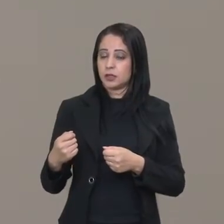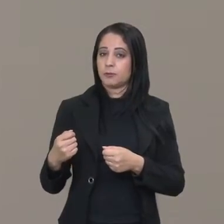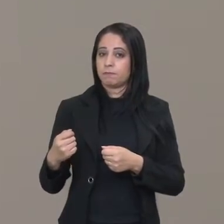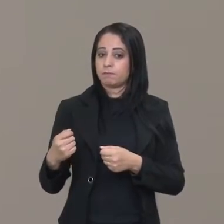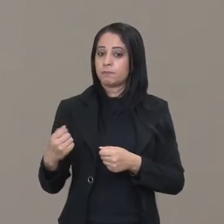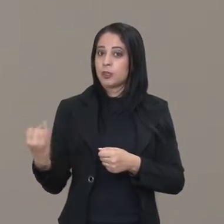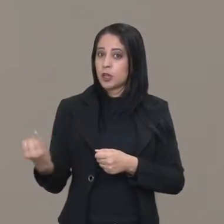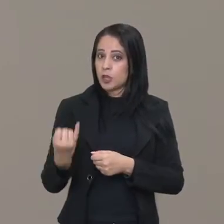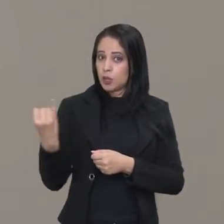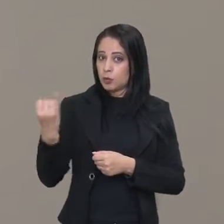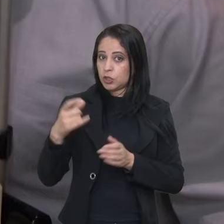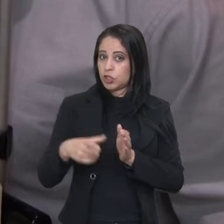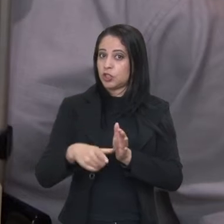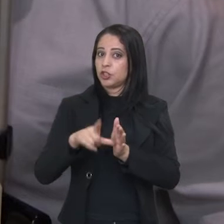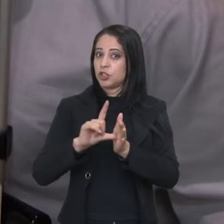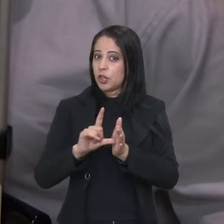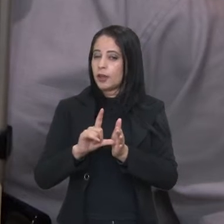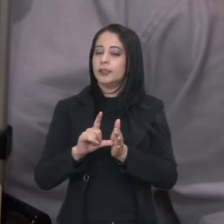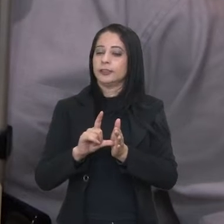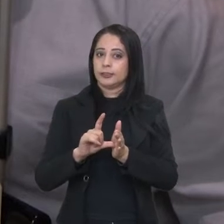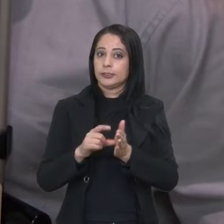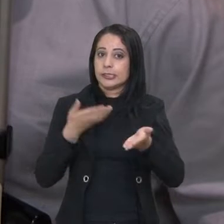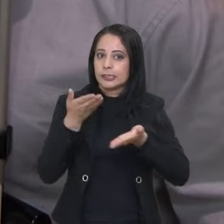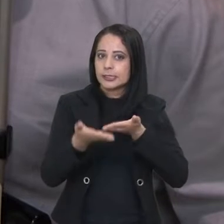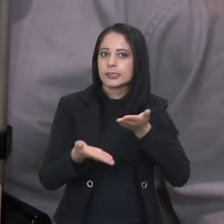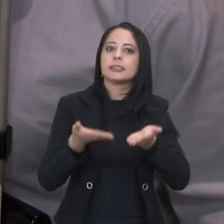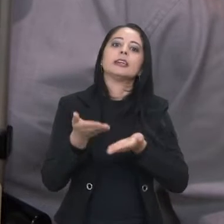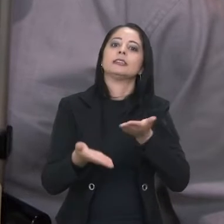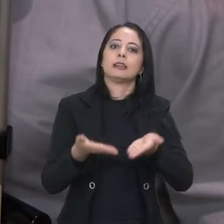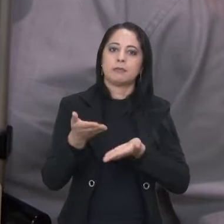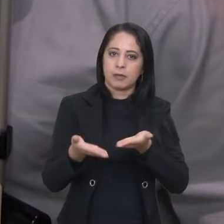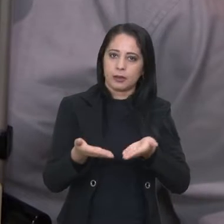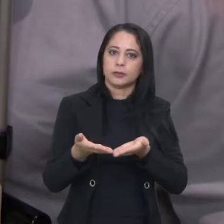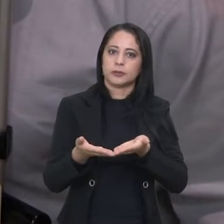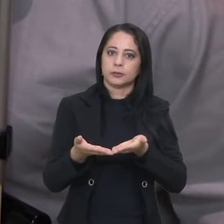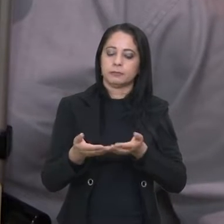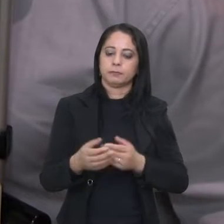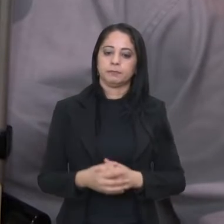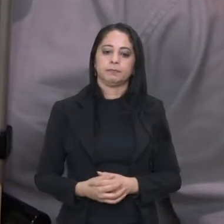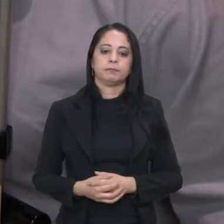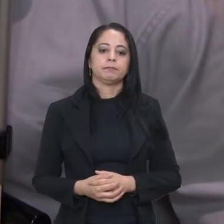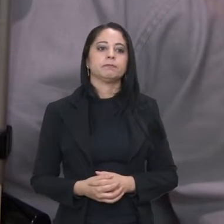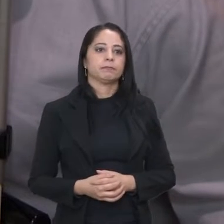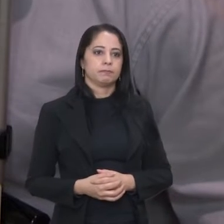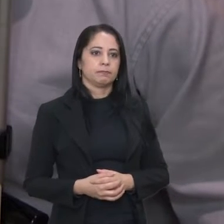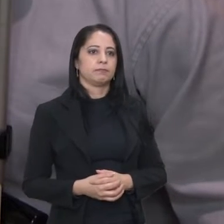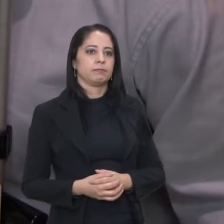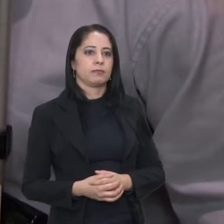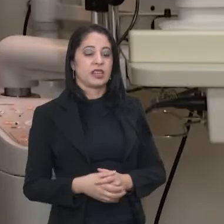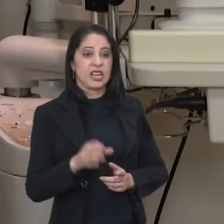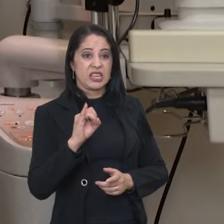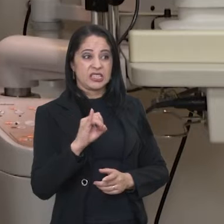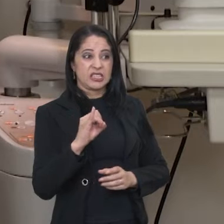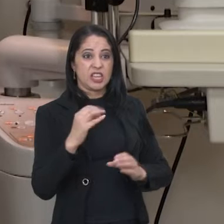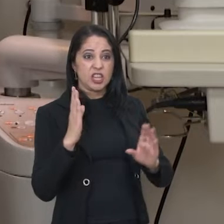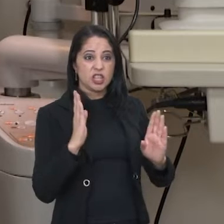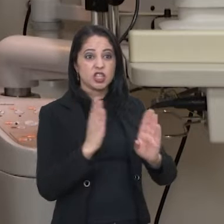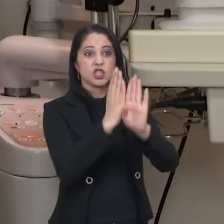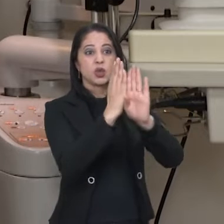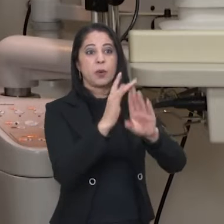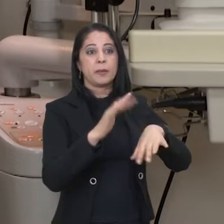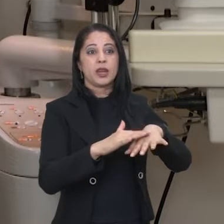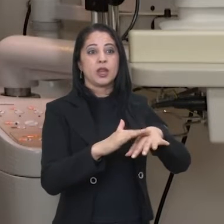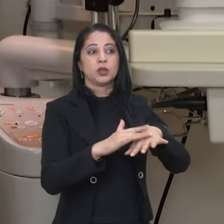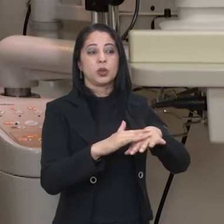diagnóstico precoce do glaucoma. Se não tratado, algumas lesões na visão podem ser irreversíveis. Diagnóstico